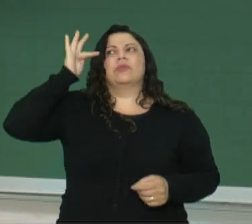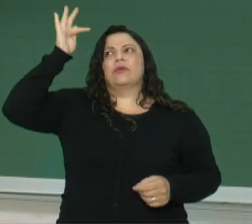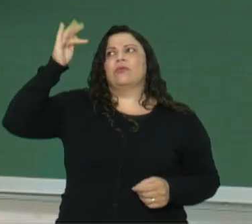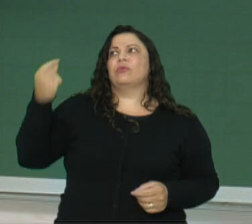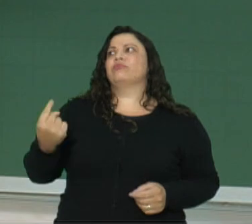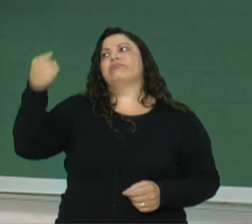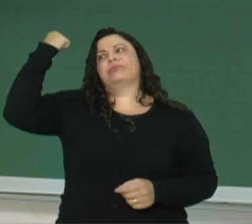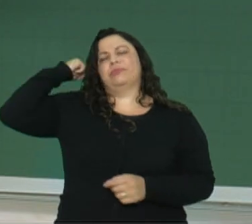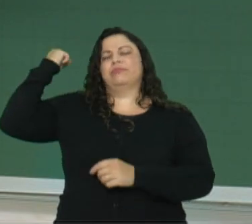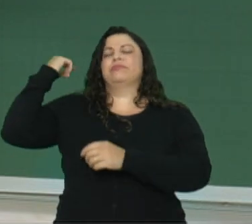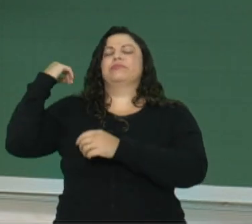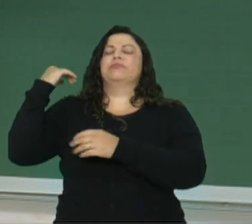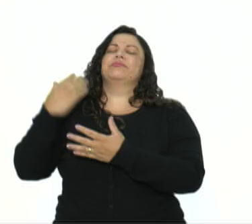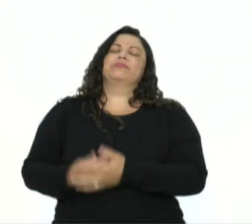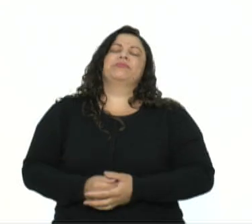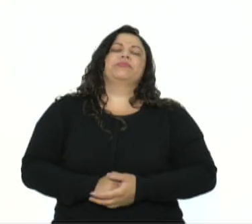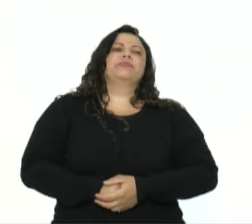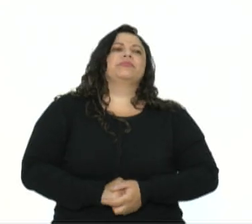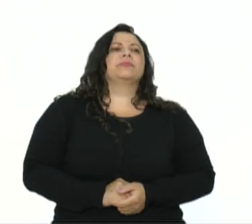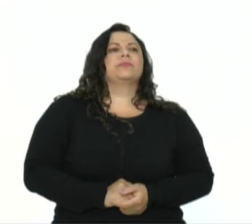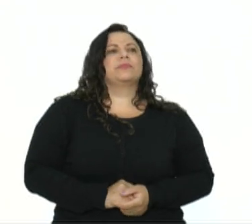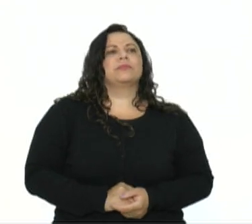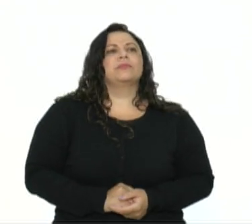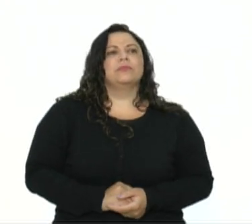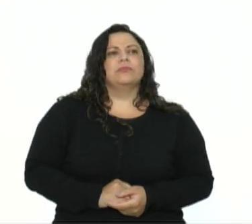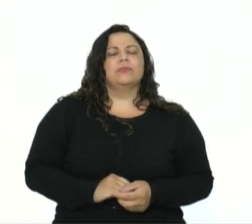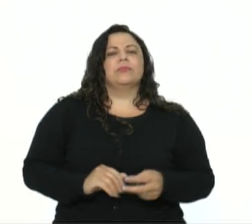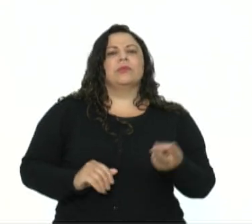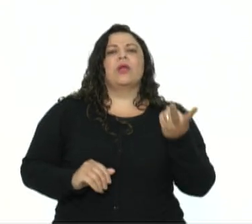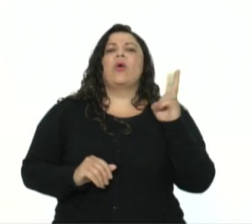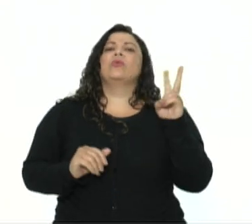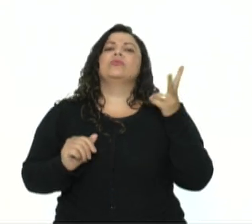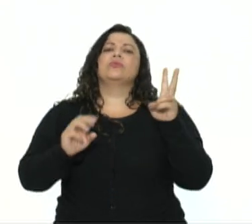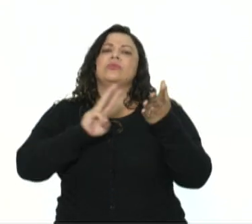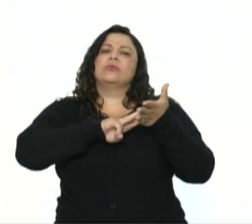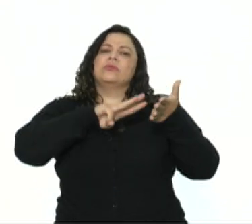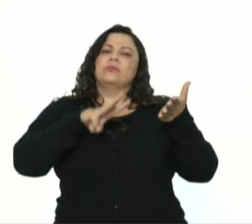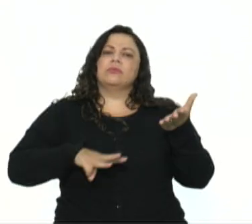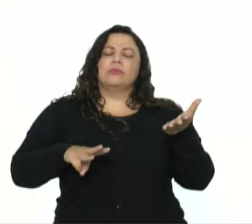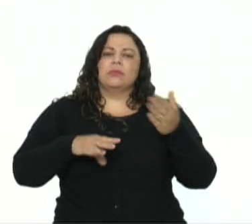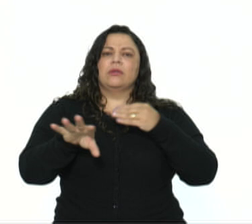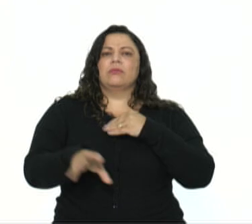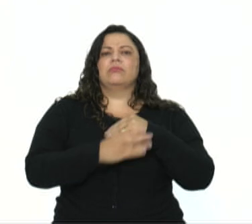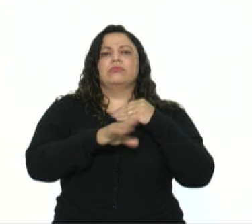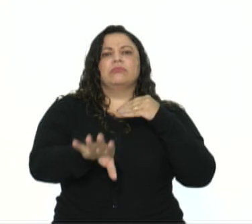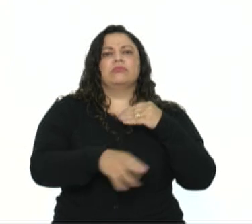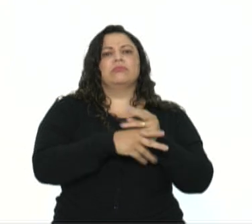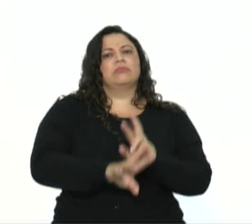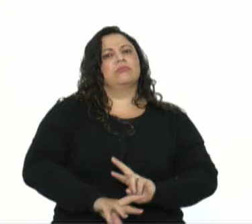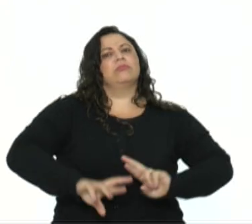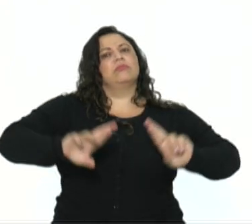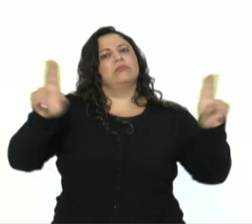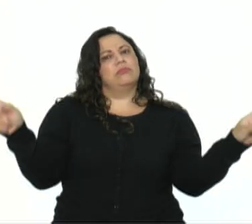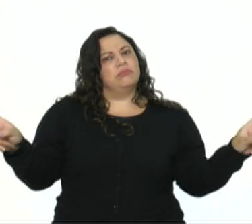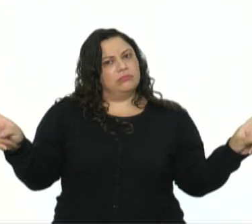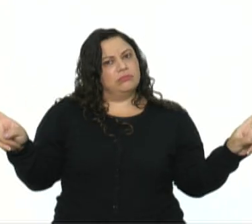E aí os dois métodos são complementares, completamente diferentes. De que maneira?